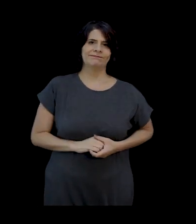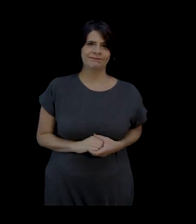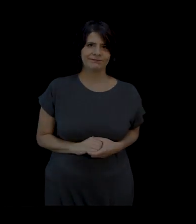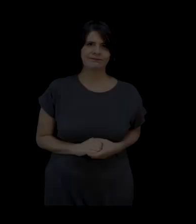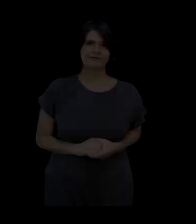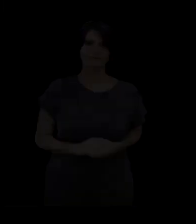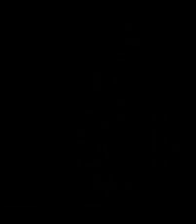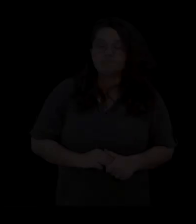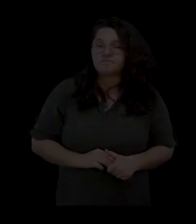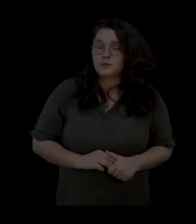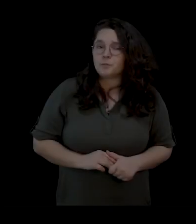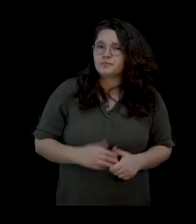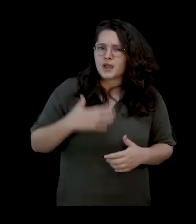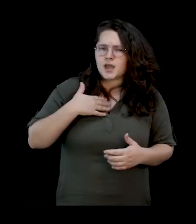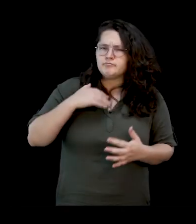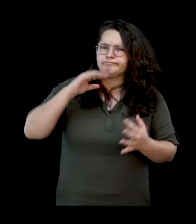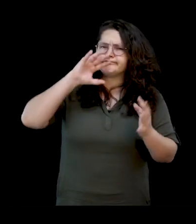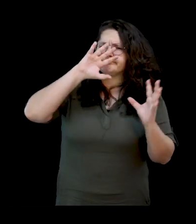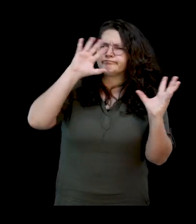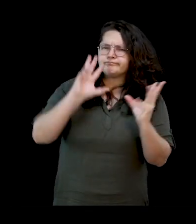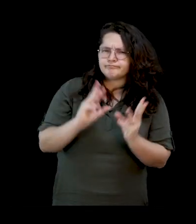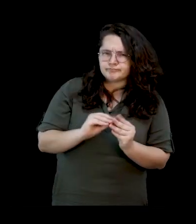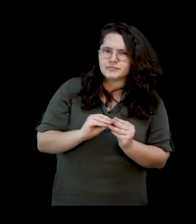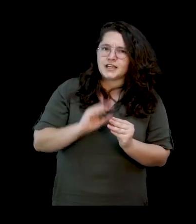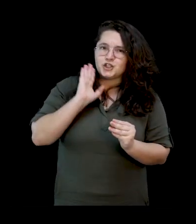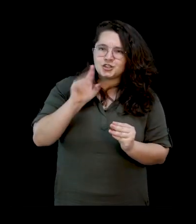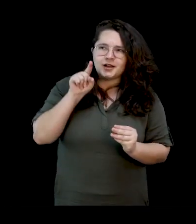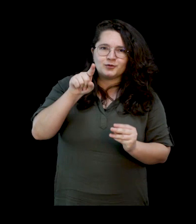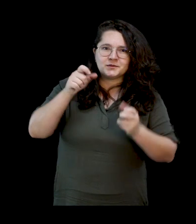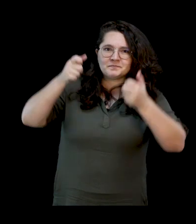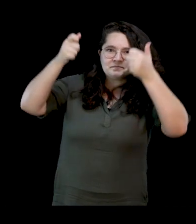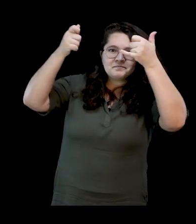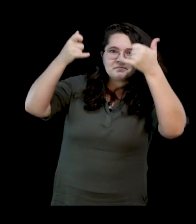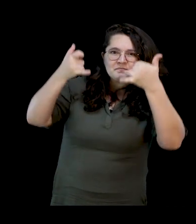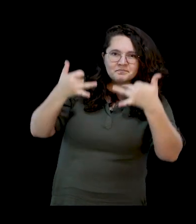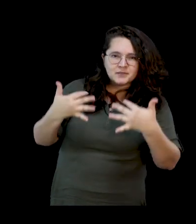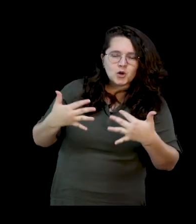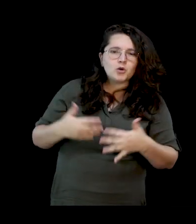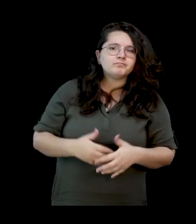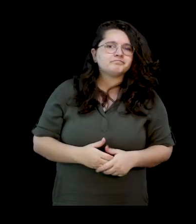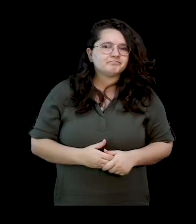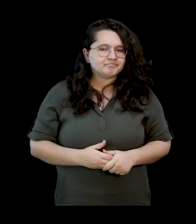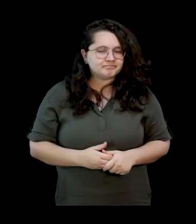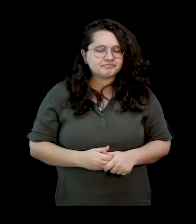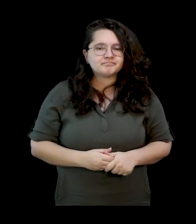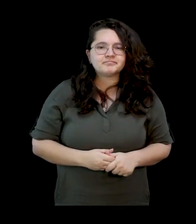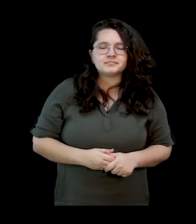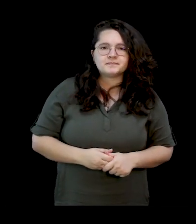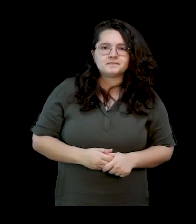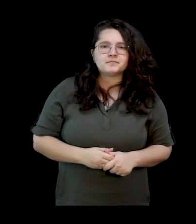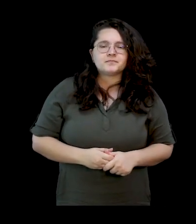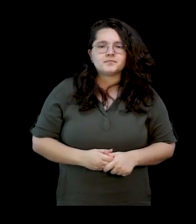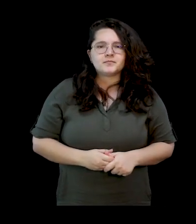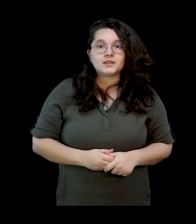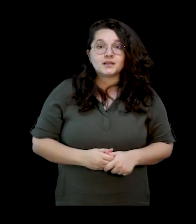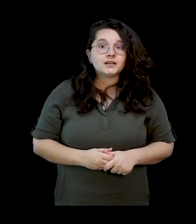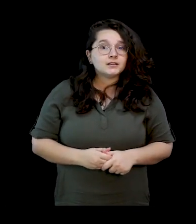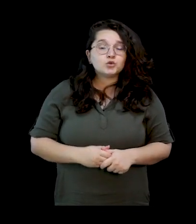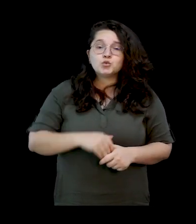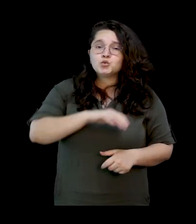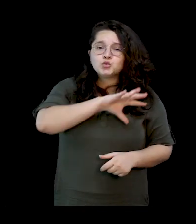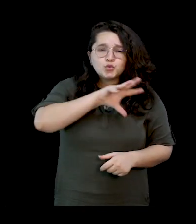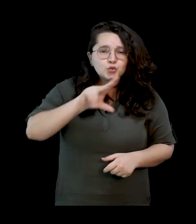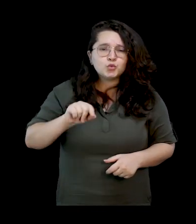em relação à moral. Qual é o fecho que eu faria a partir disto que você mencionou agora há pouco,